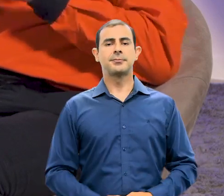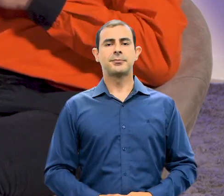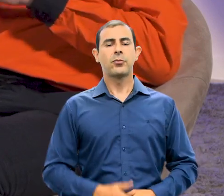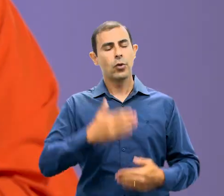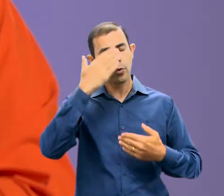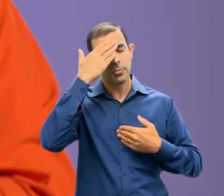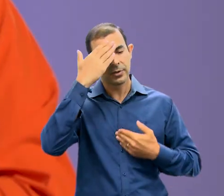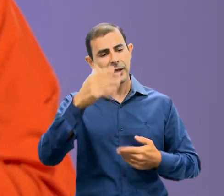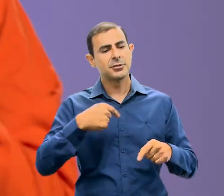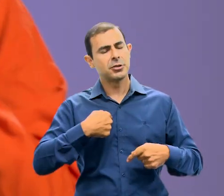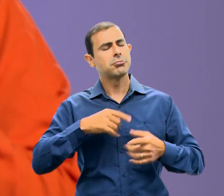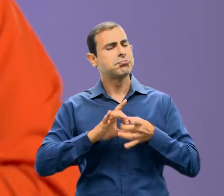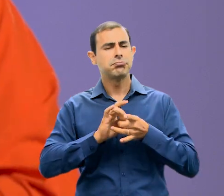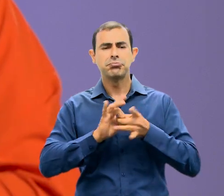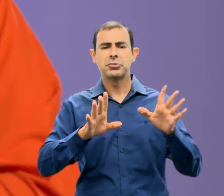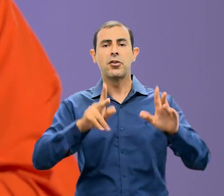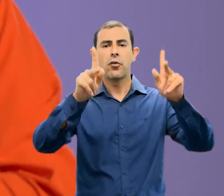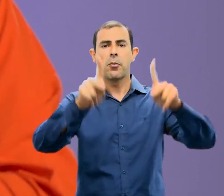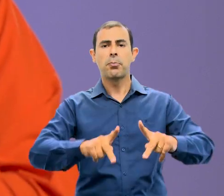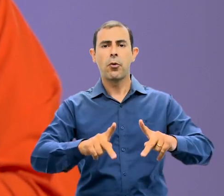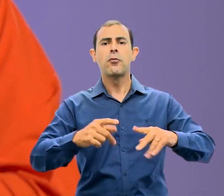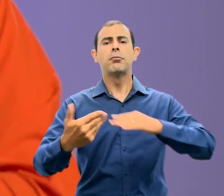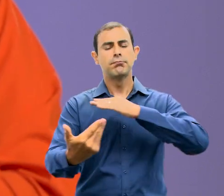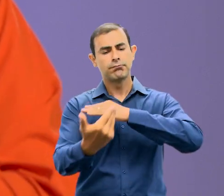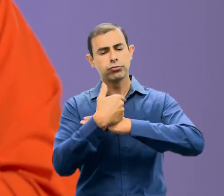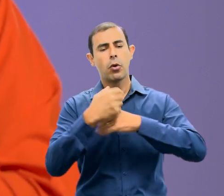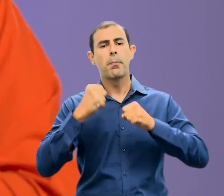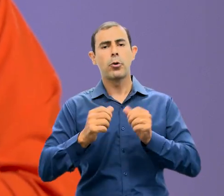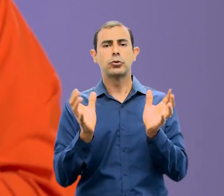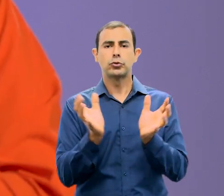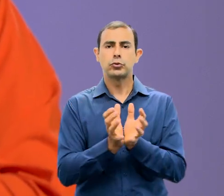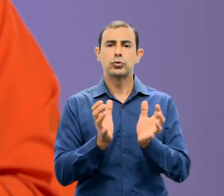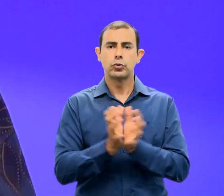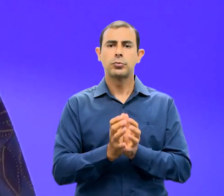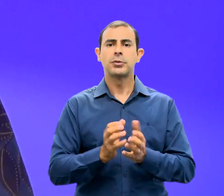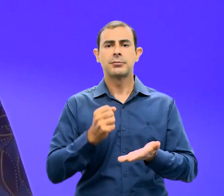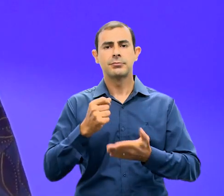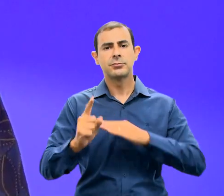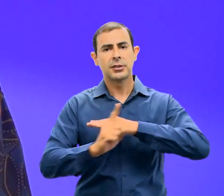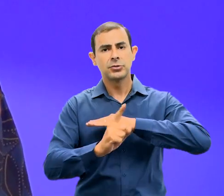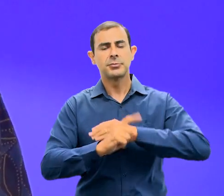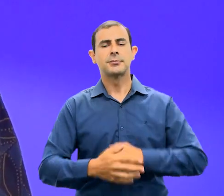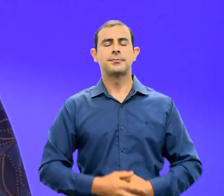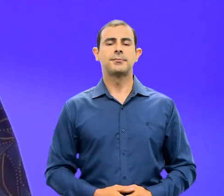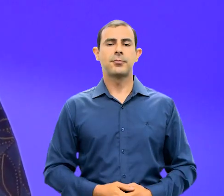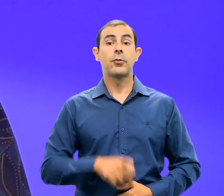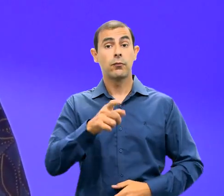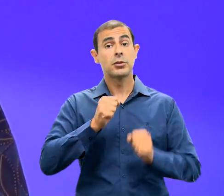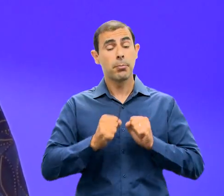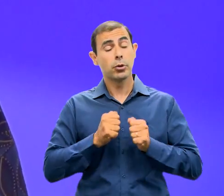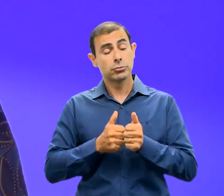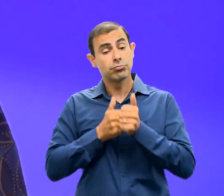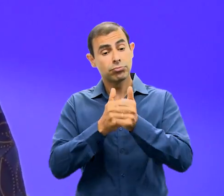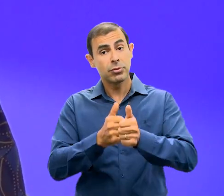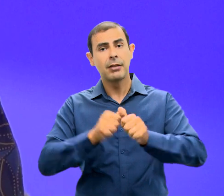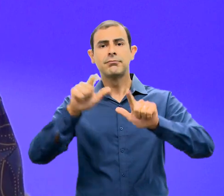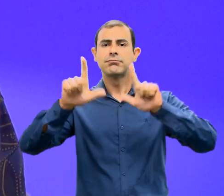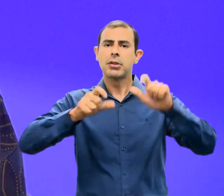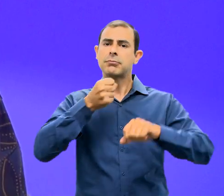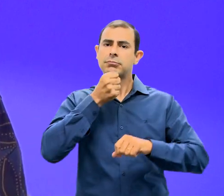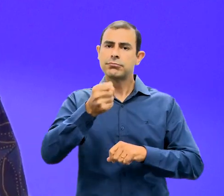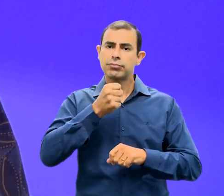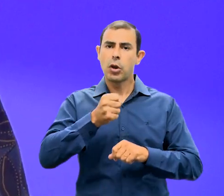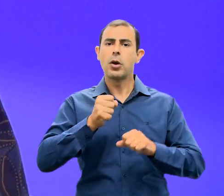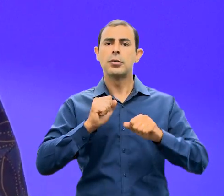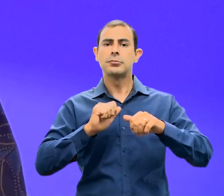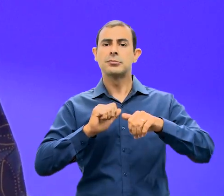Maria. Estamos à disposição da população lá no nosso gabinete na Câmara dos Vereadores. E você pode acompanhar essa entrevista também no nosso